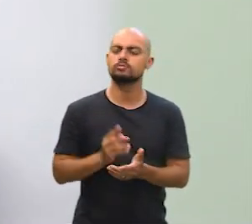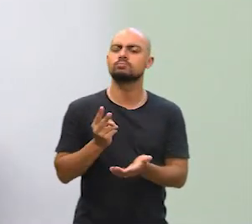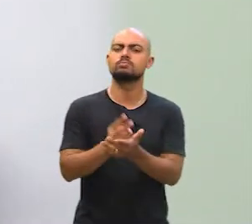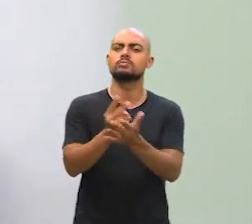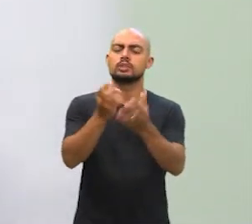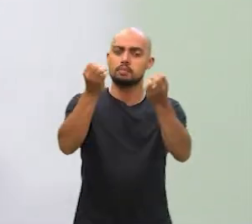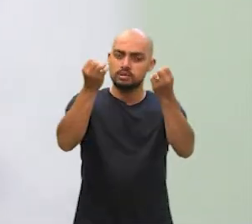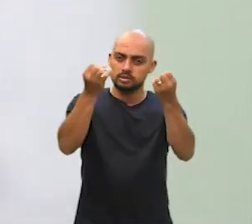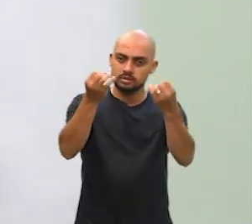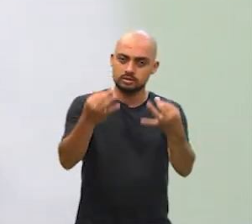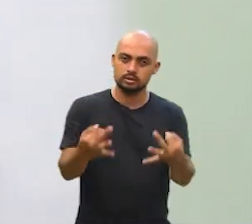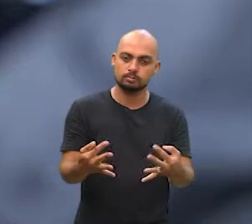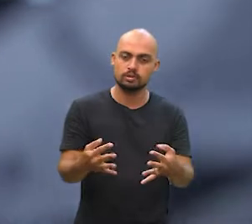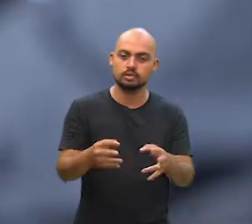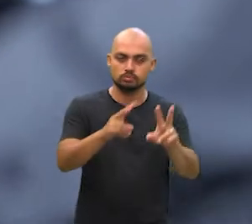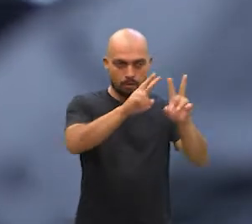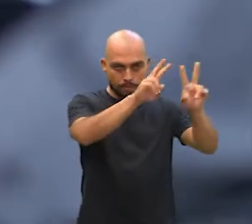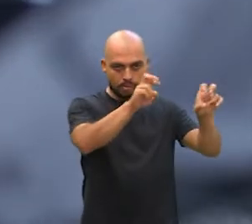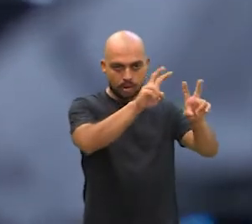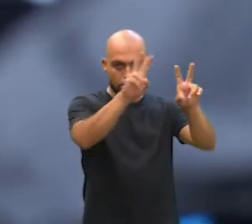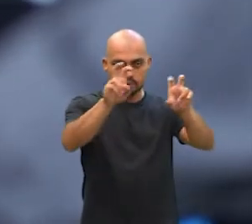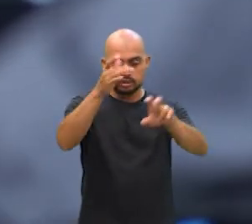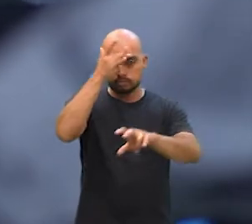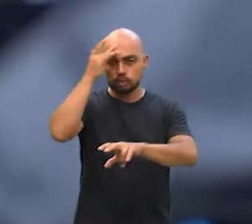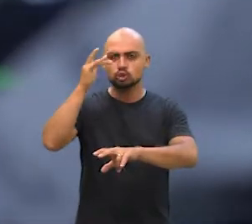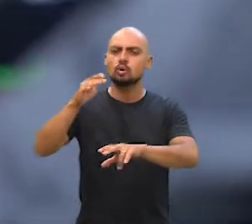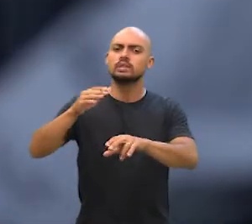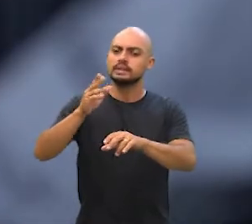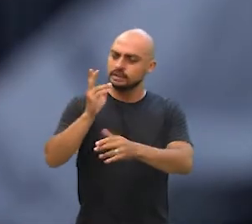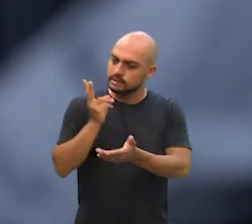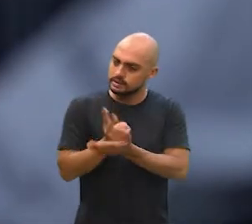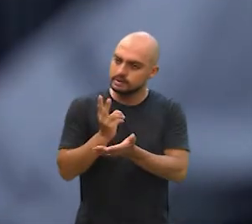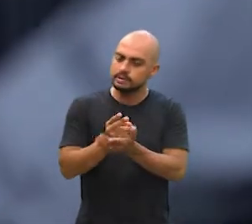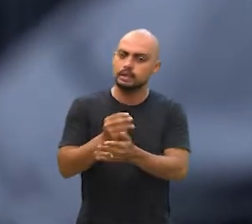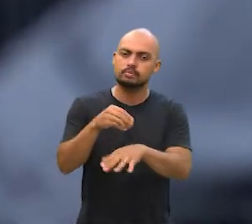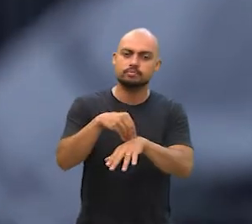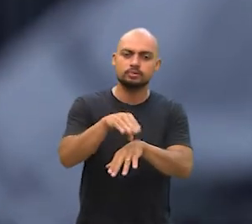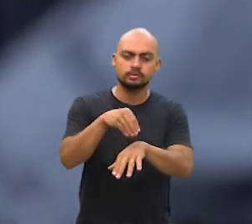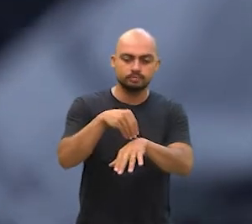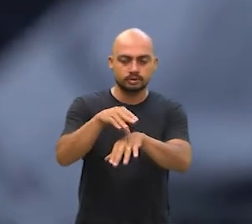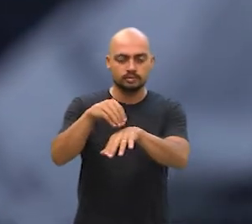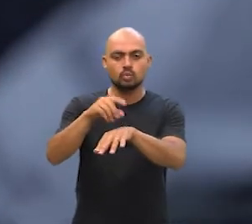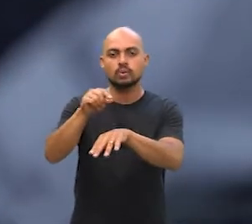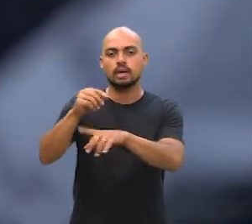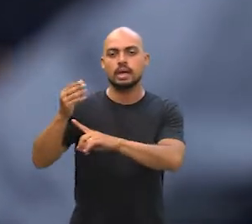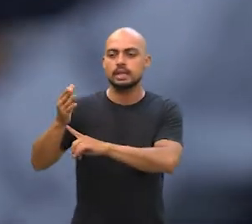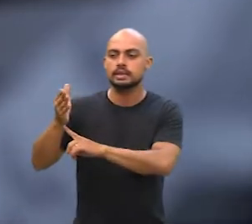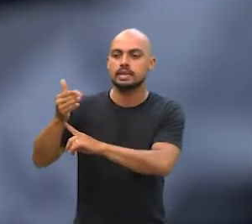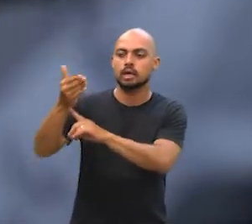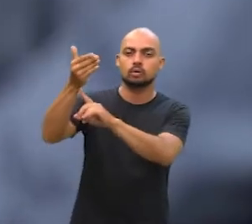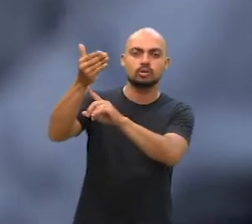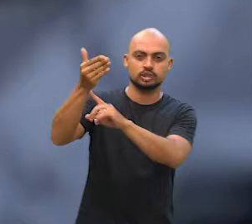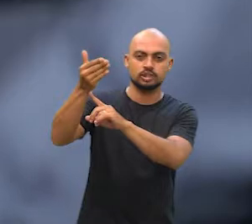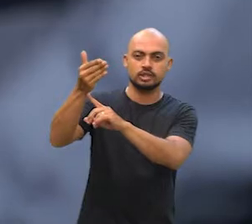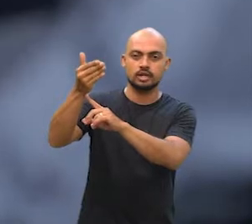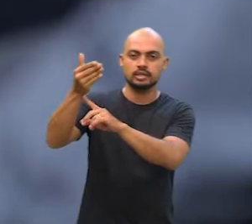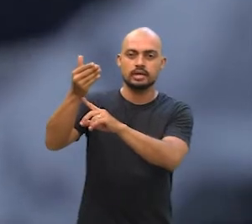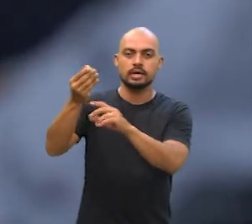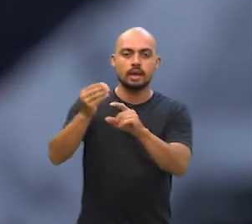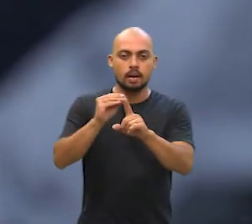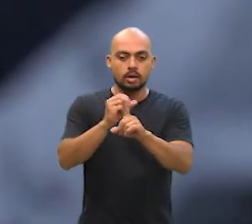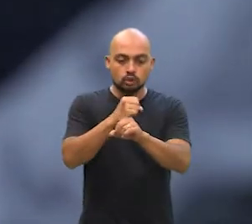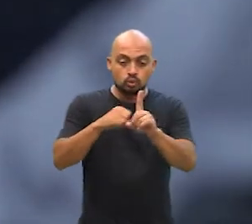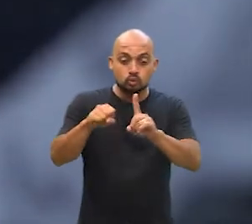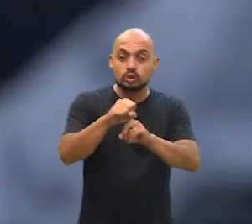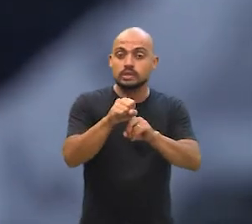fala, enfim, vários mentores nossos acabam comentando, que é o meio da tecnologia sendo inserido na nossa sociedade. Então, assim,